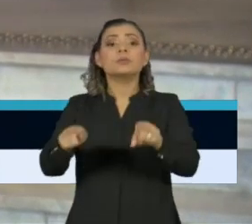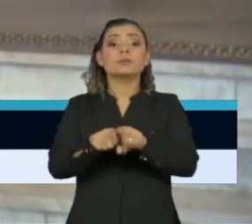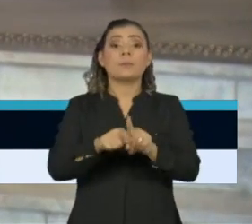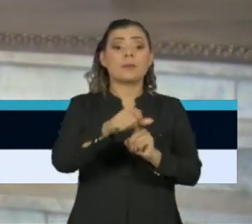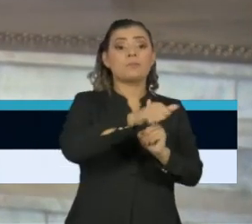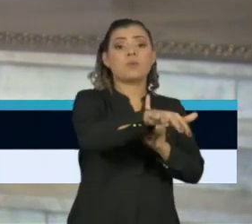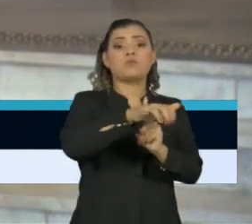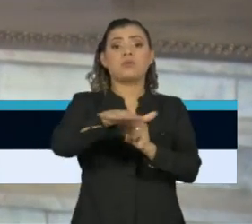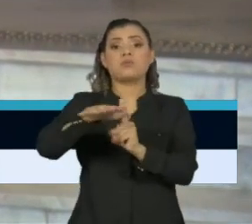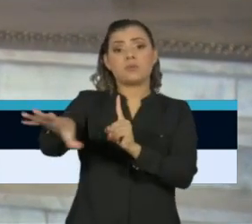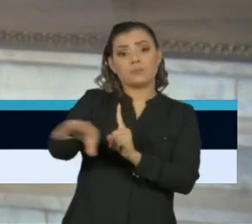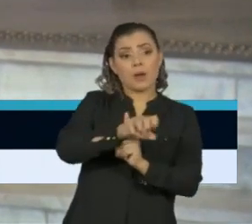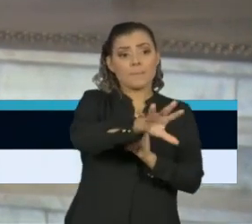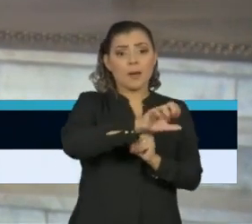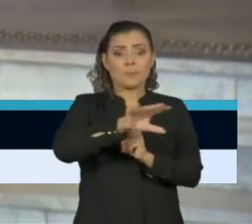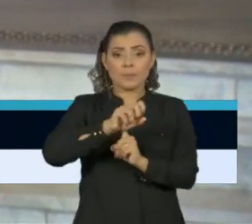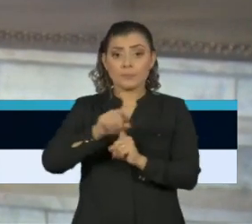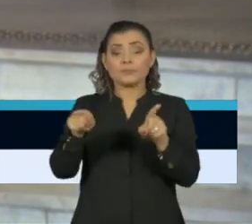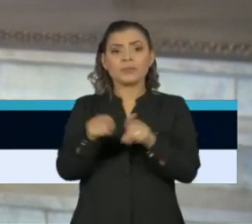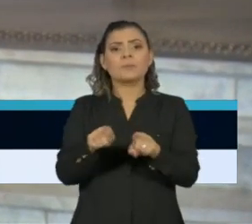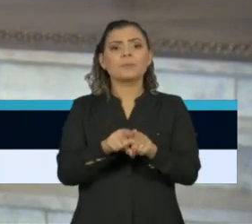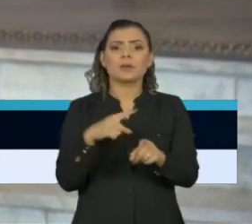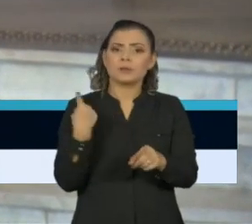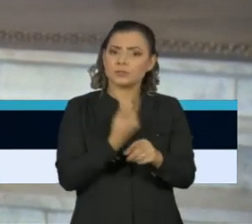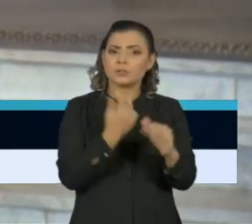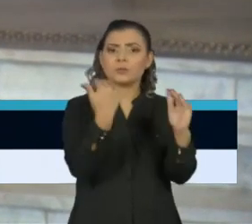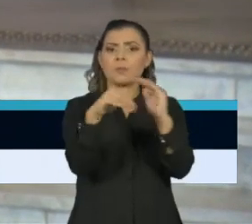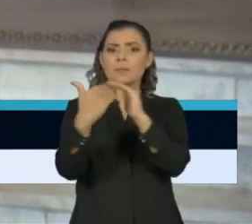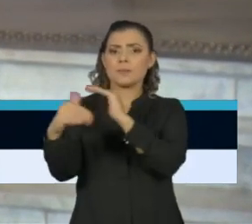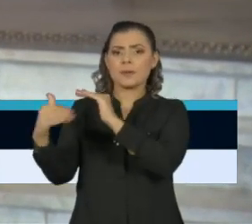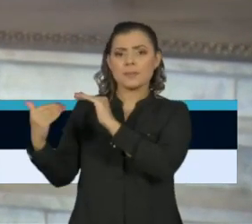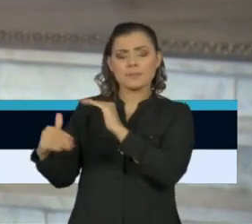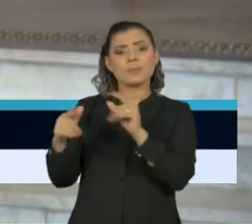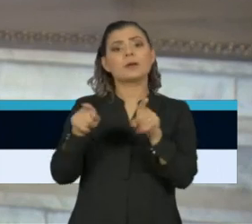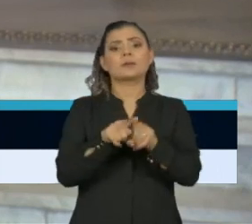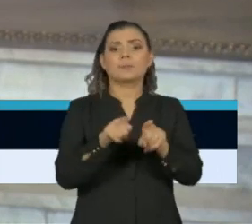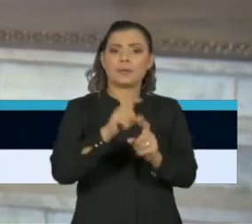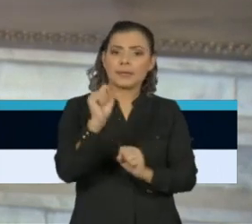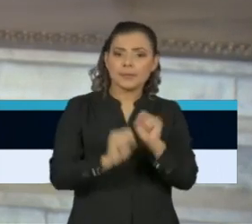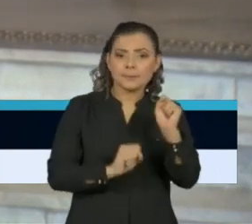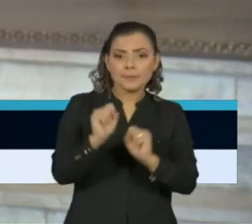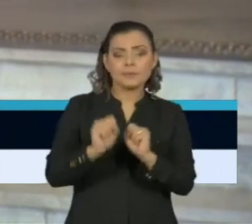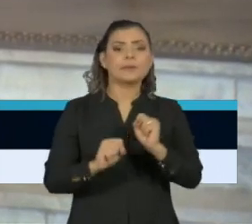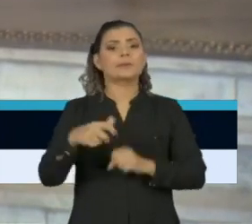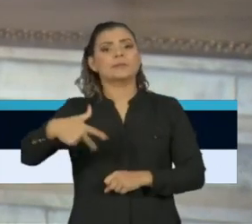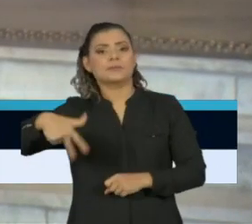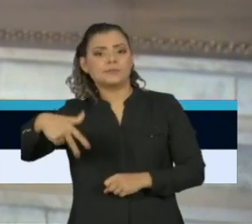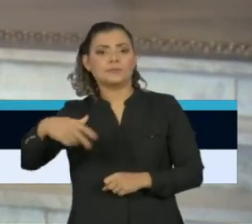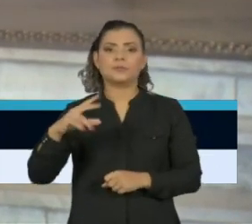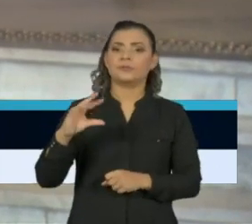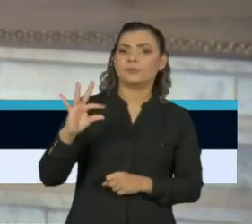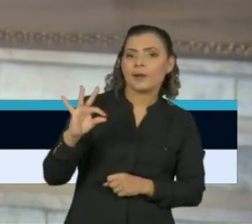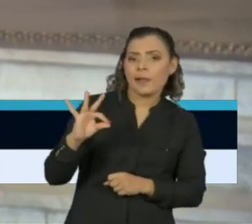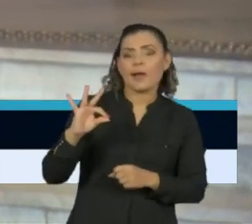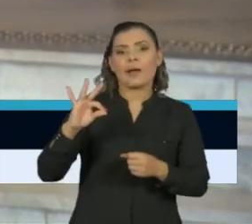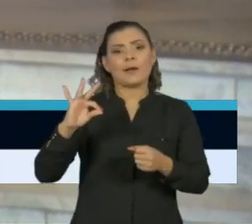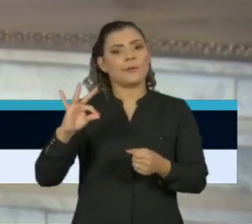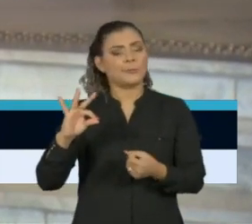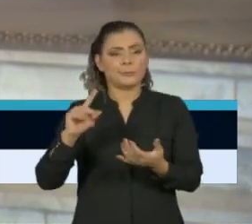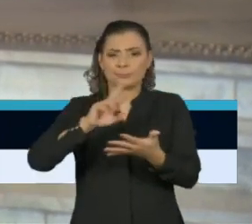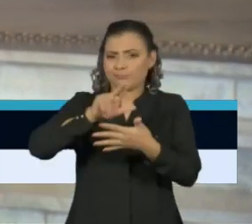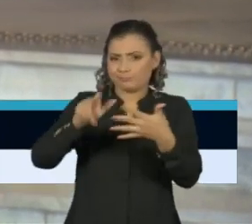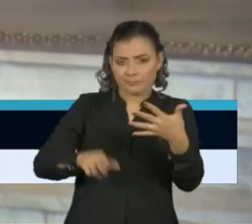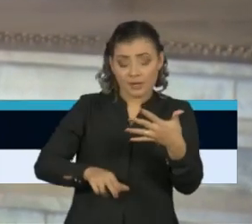também que, além dos disparos que temos recebido das operadoras, estamos recebendo também constantemente um